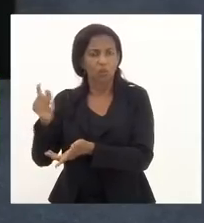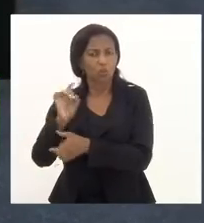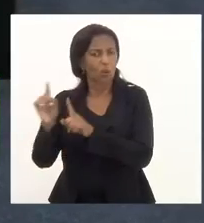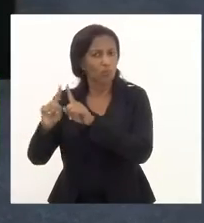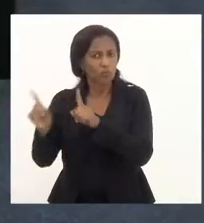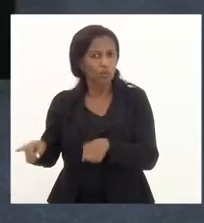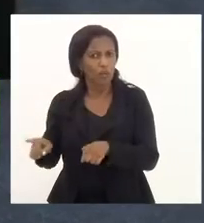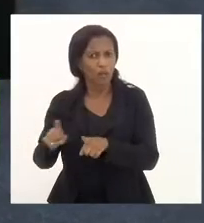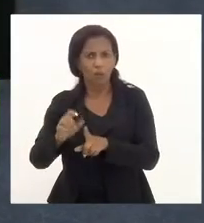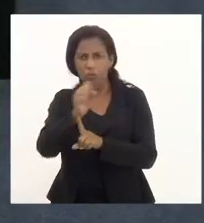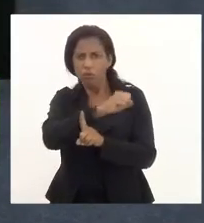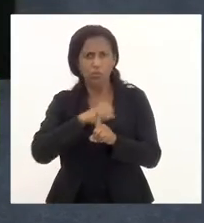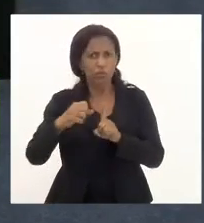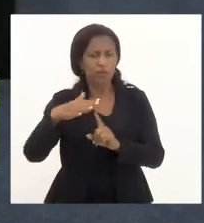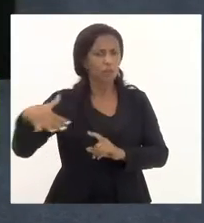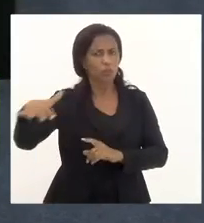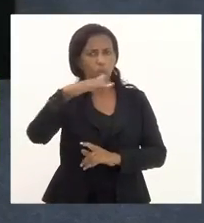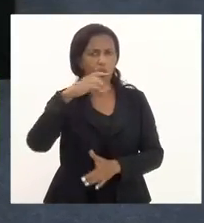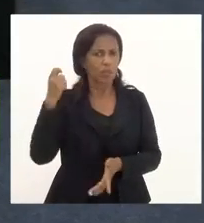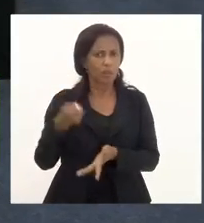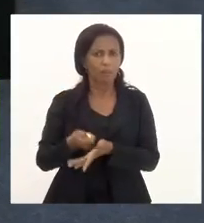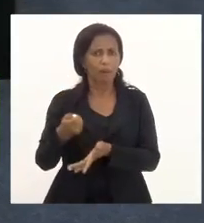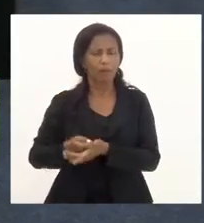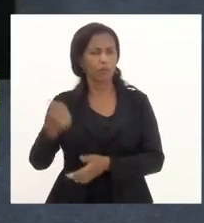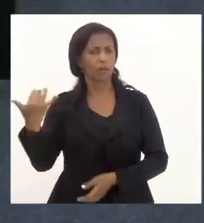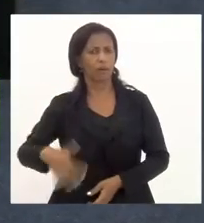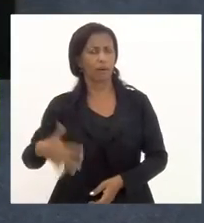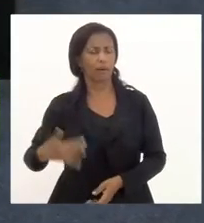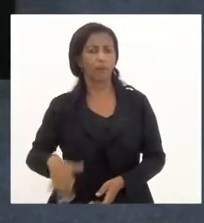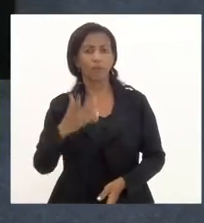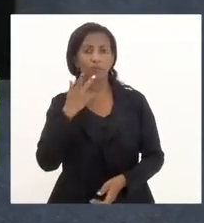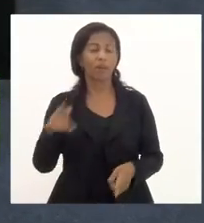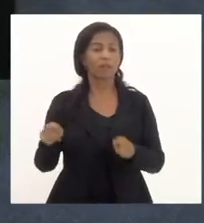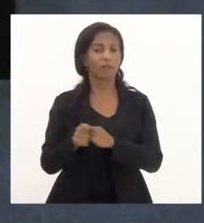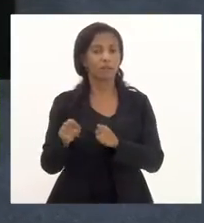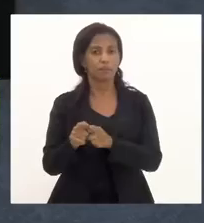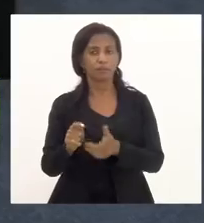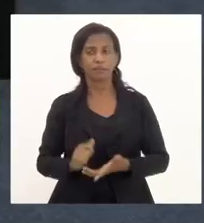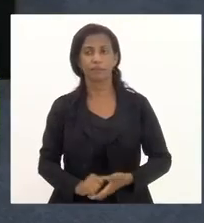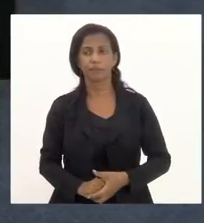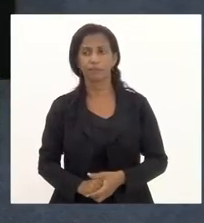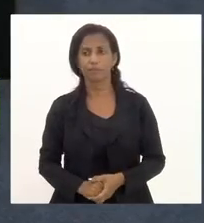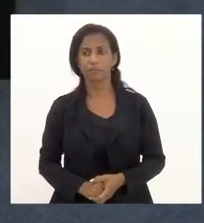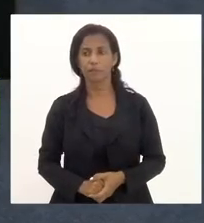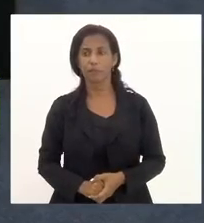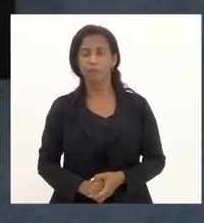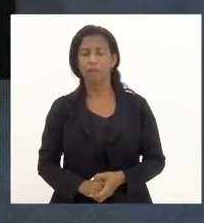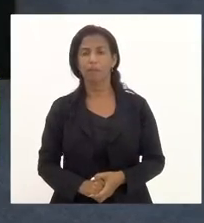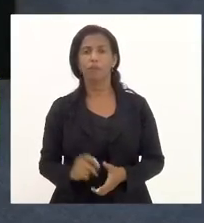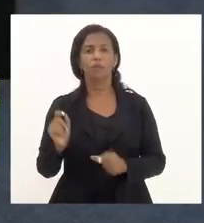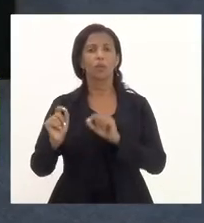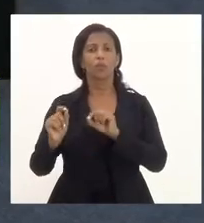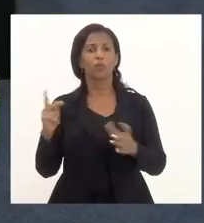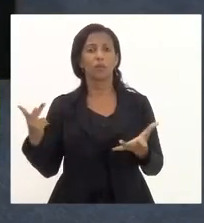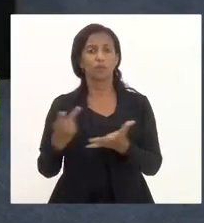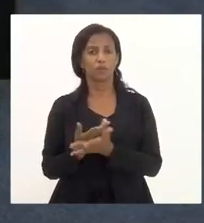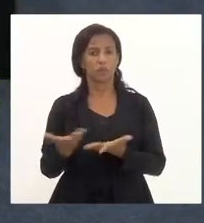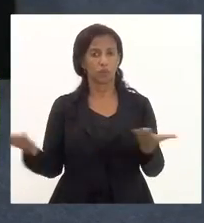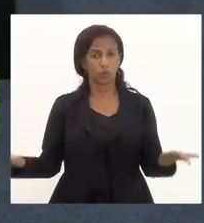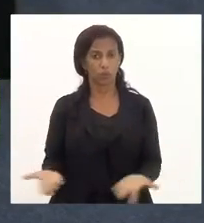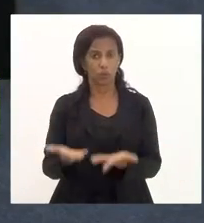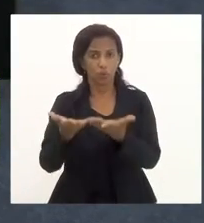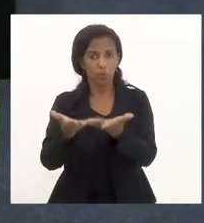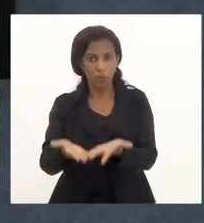no seu conjunto né é a sua primeira questão e dizer que na verdade é o que está acontecendo aqui